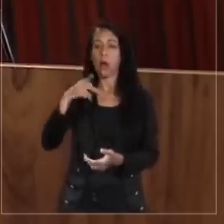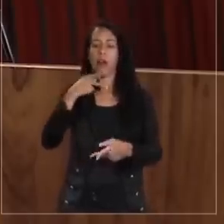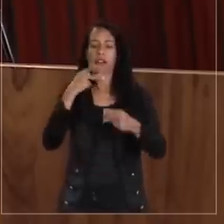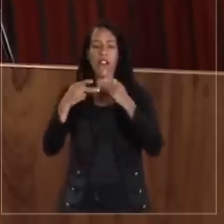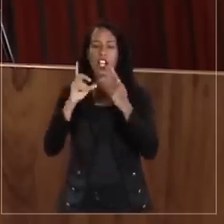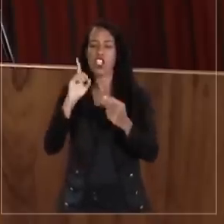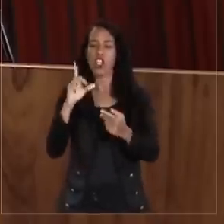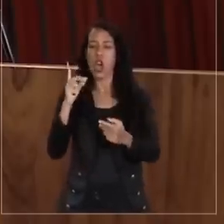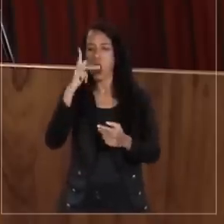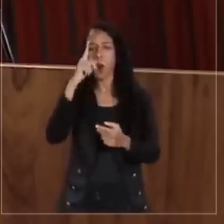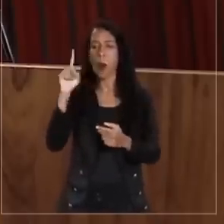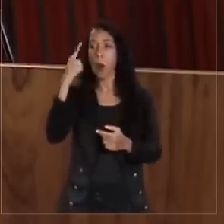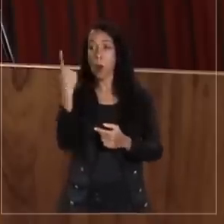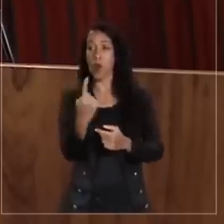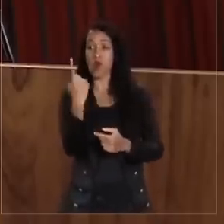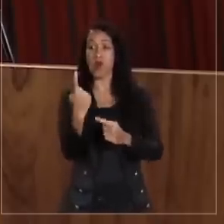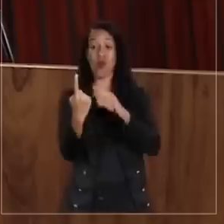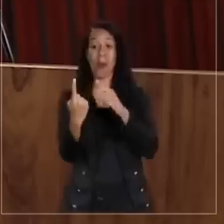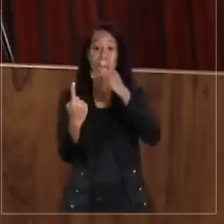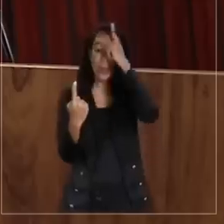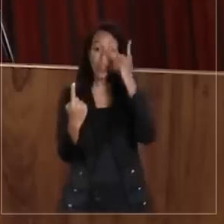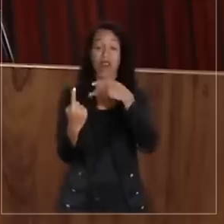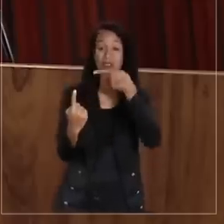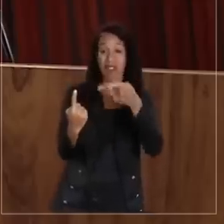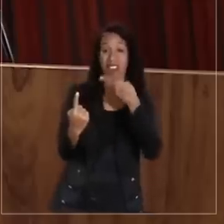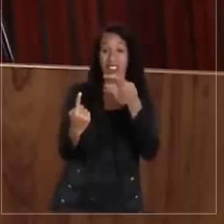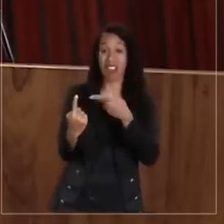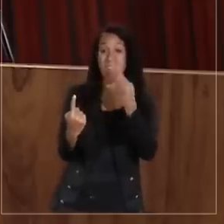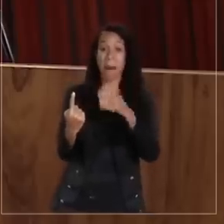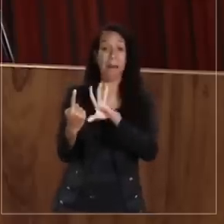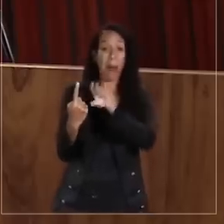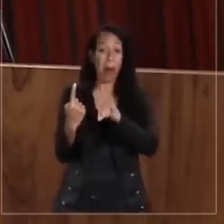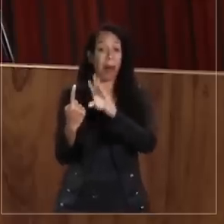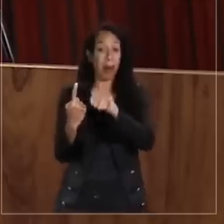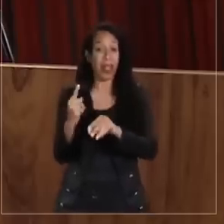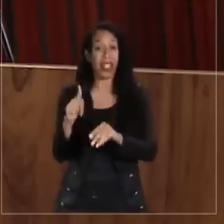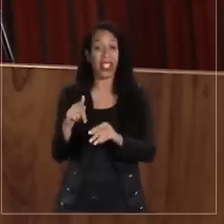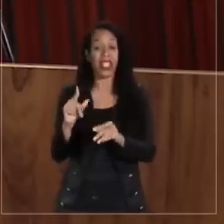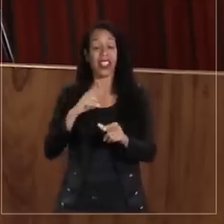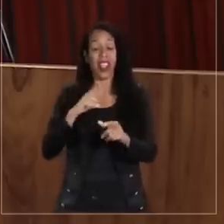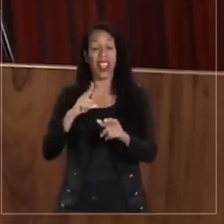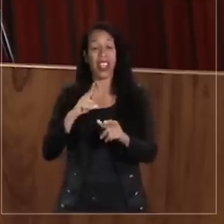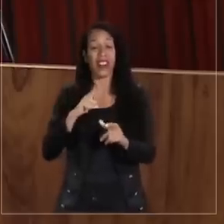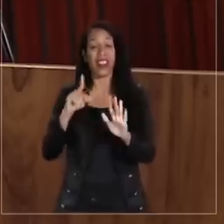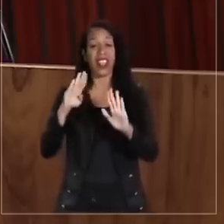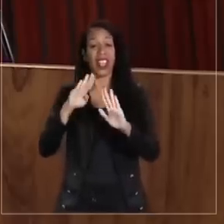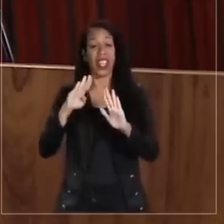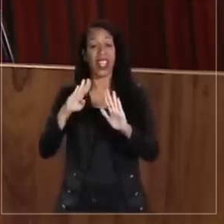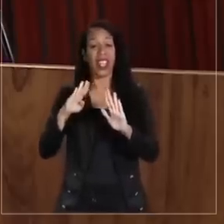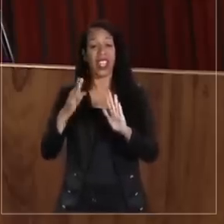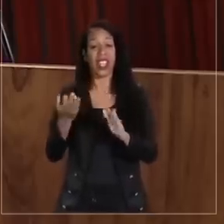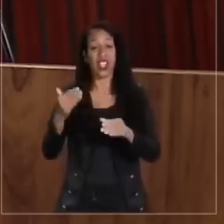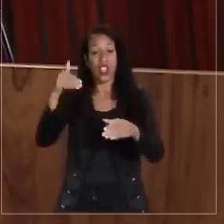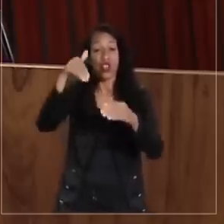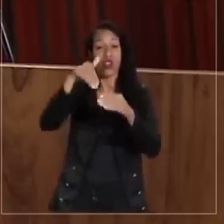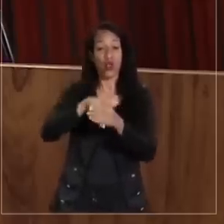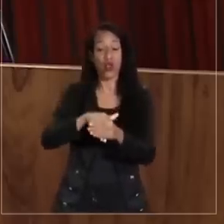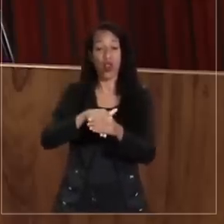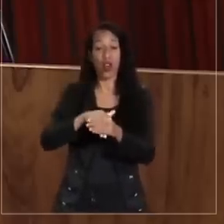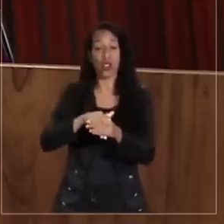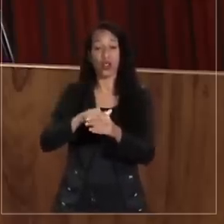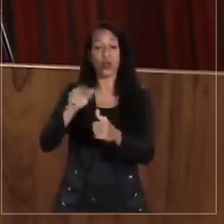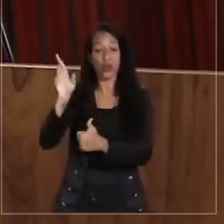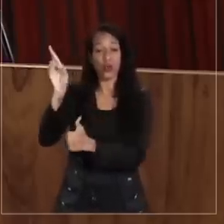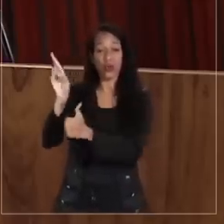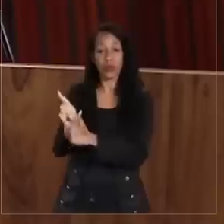qual se teve a autopromoção, que é comprovada pelas transcrições que foram feitas desde e aqui lidas no voto do ministro